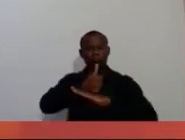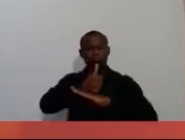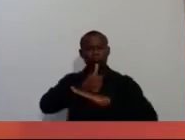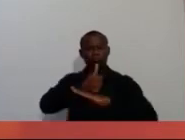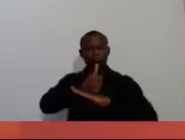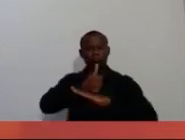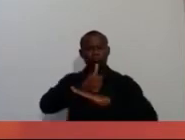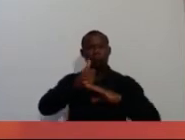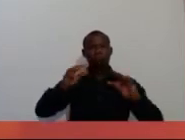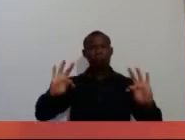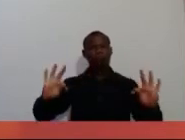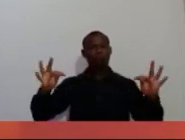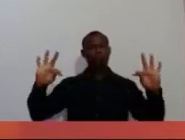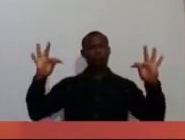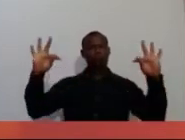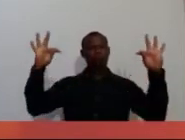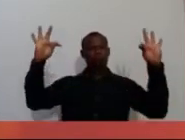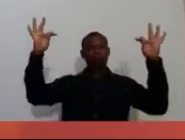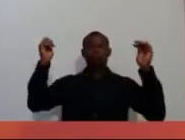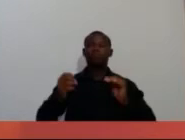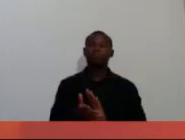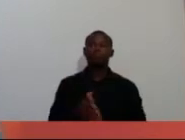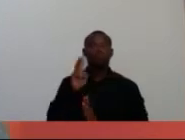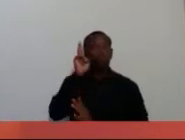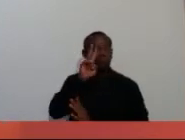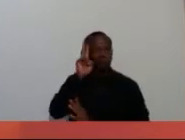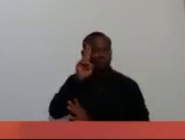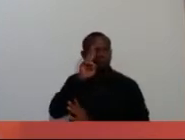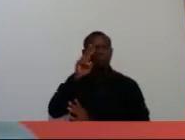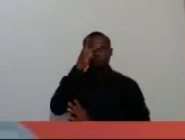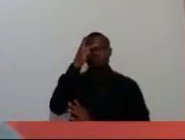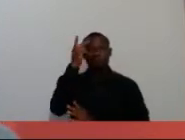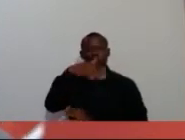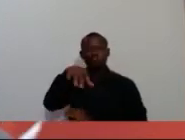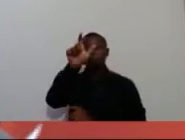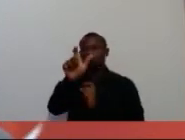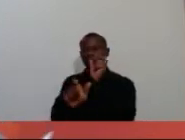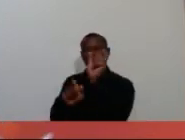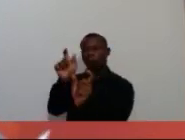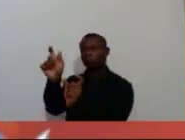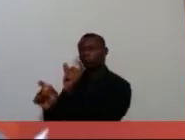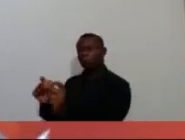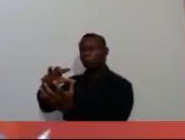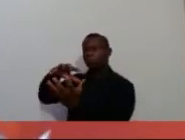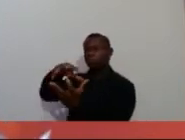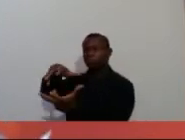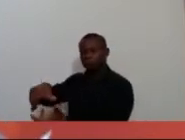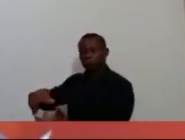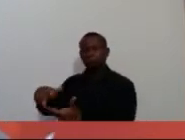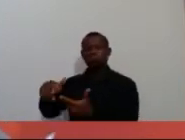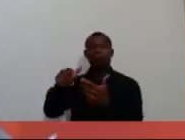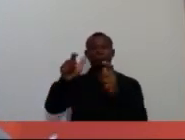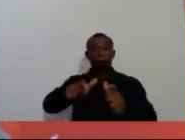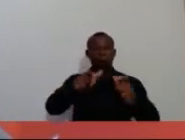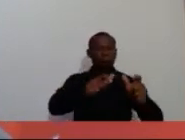várias pessoas estão participando do mundo todo deste nosso seminário, sejam todos